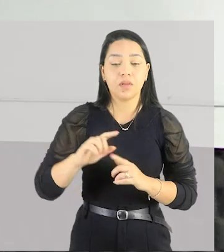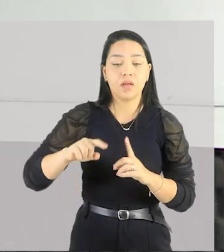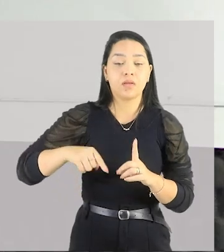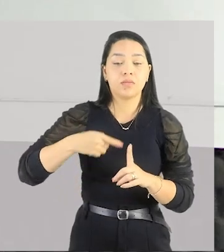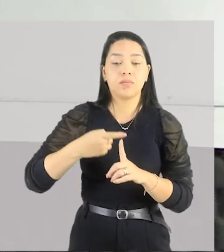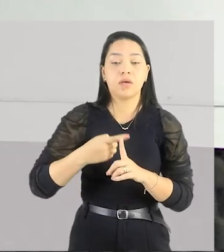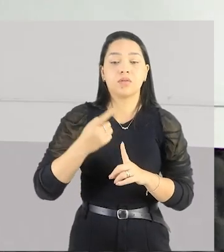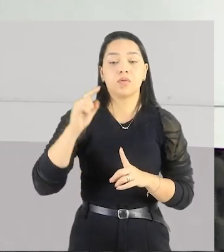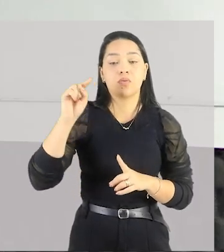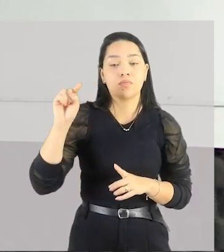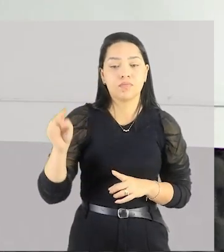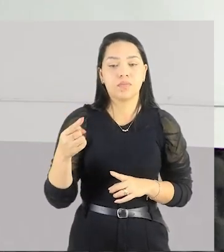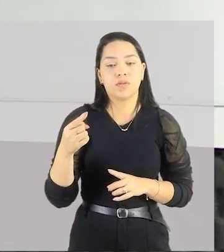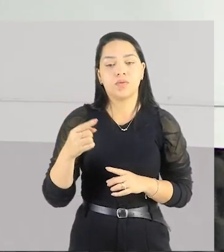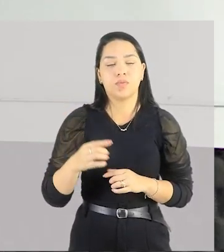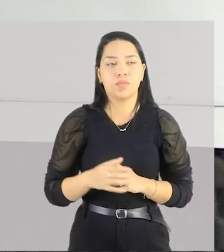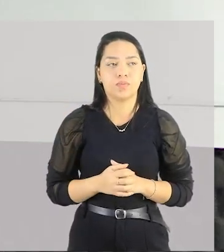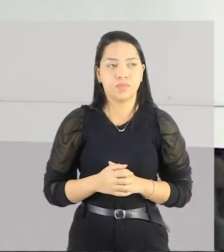somado com